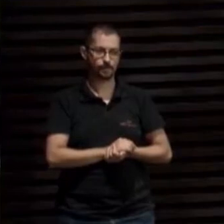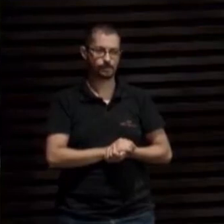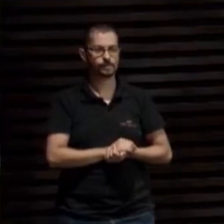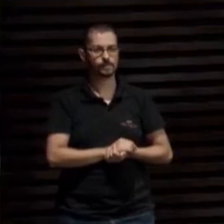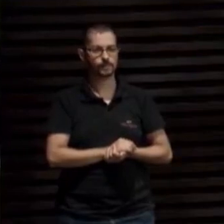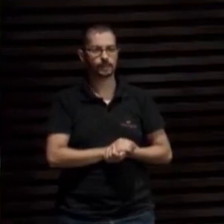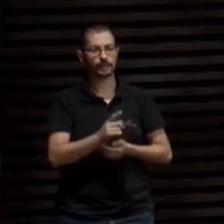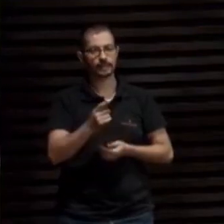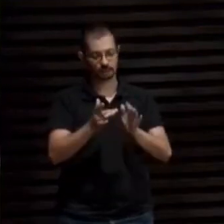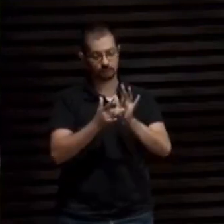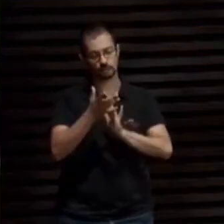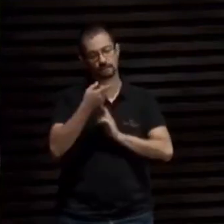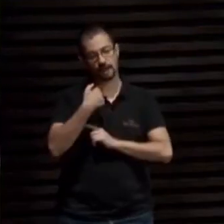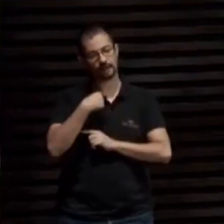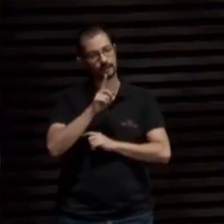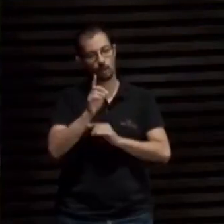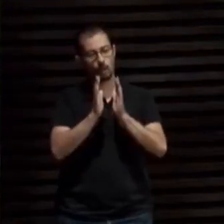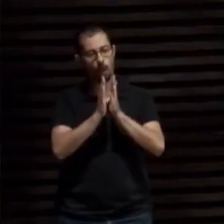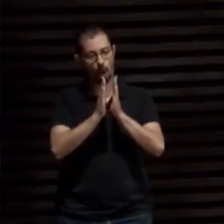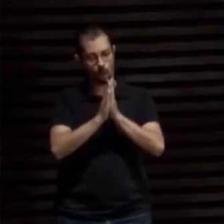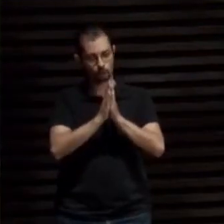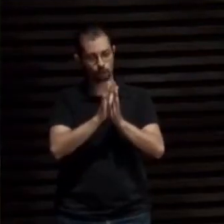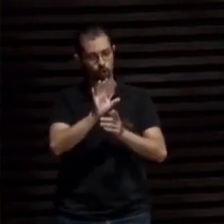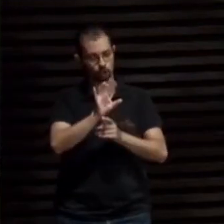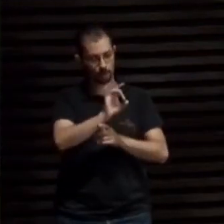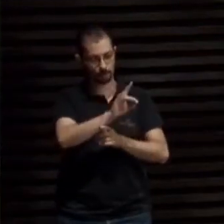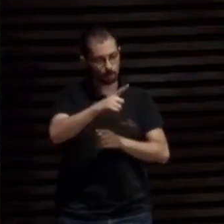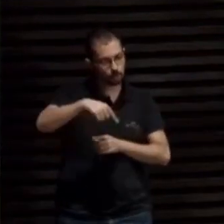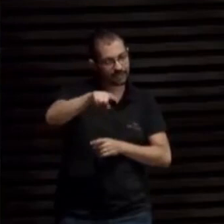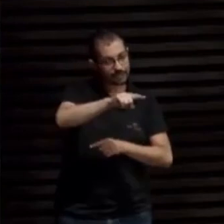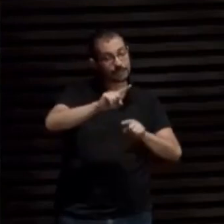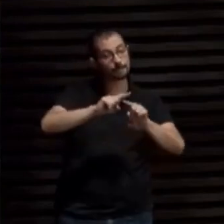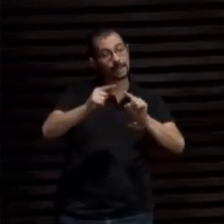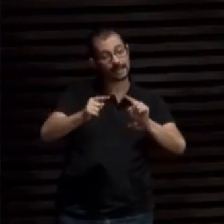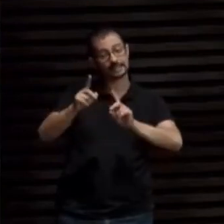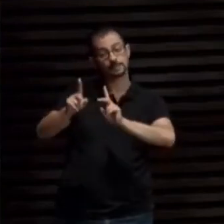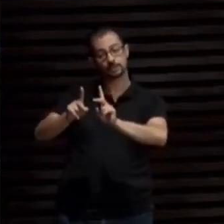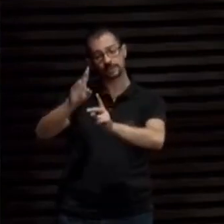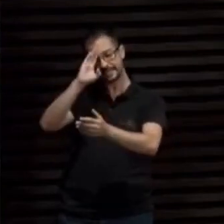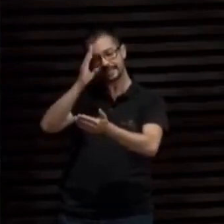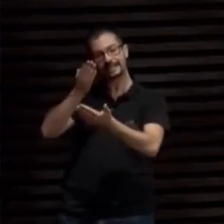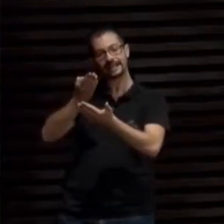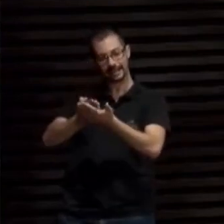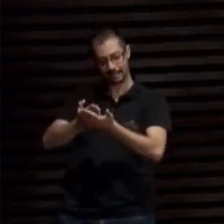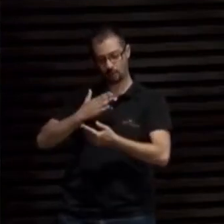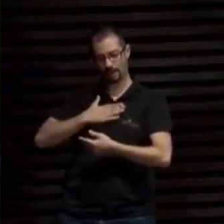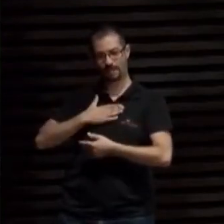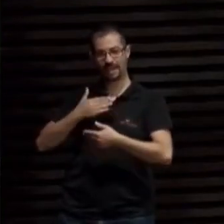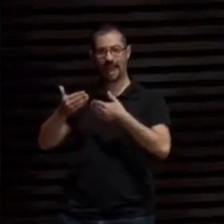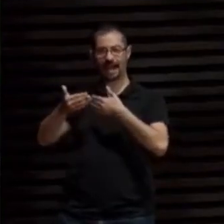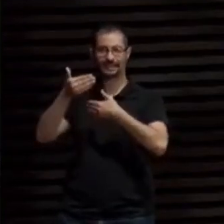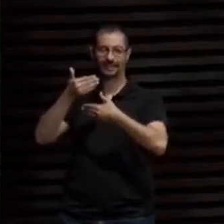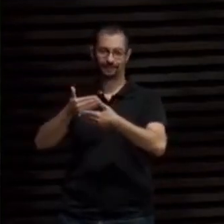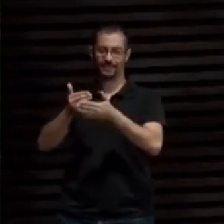Não rogo somente por estes, mas também por aqueles que vierem e crer em mim por intermédio da